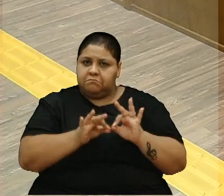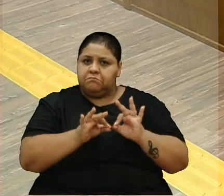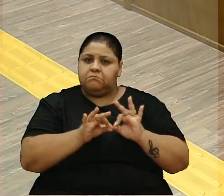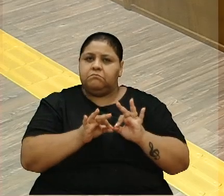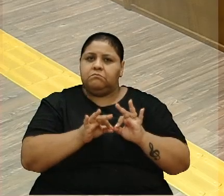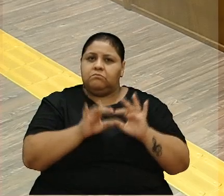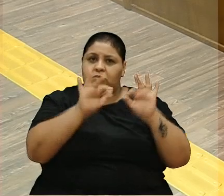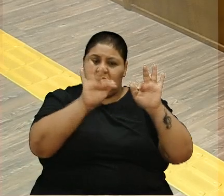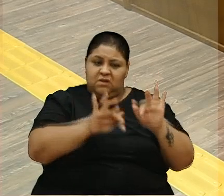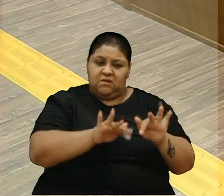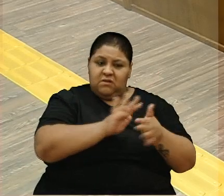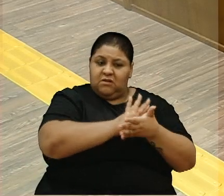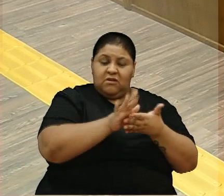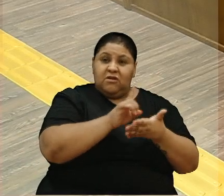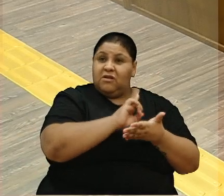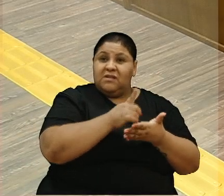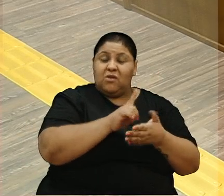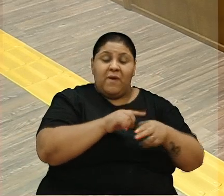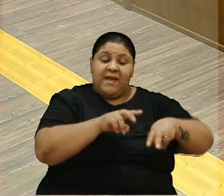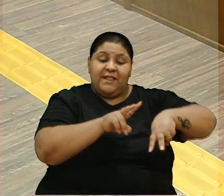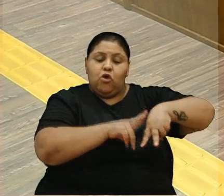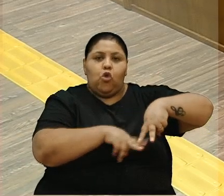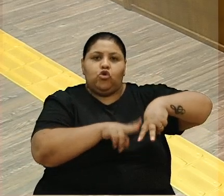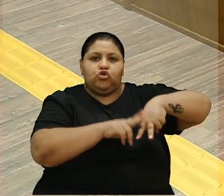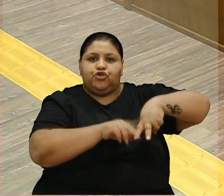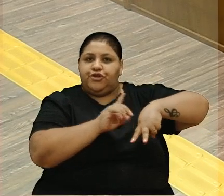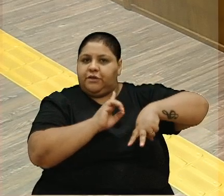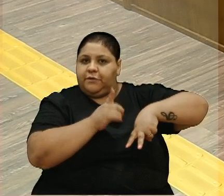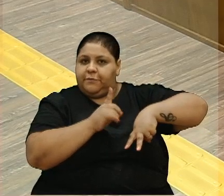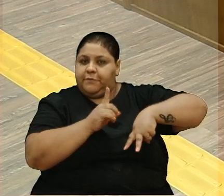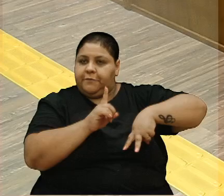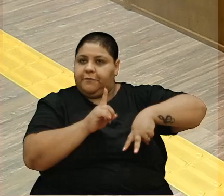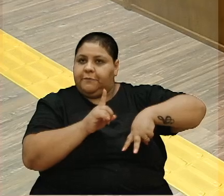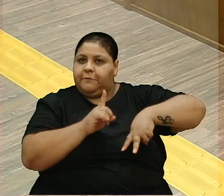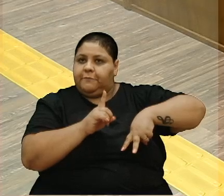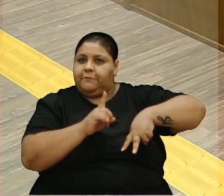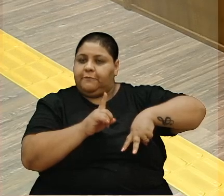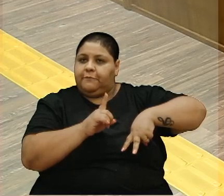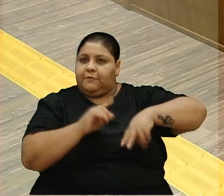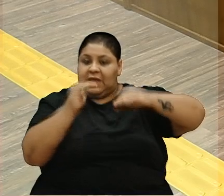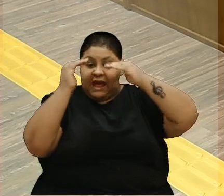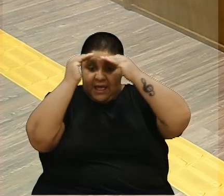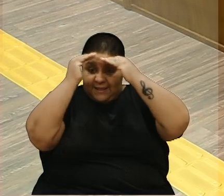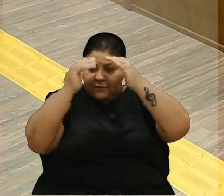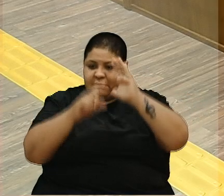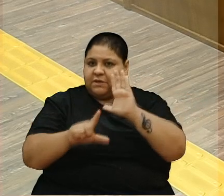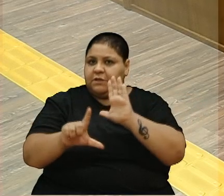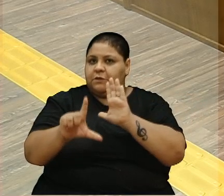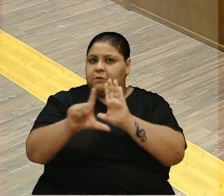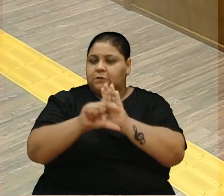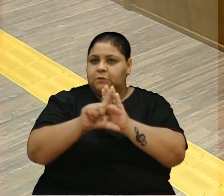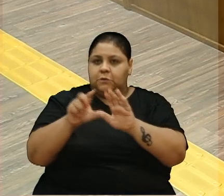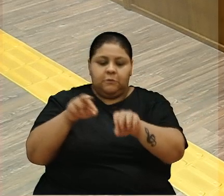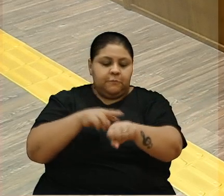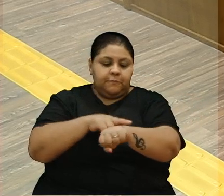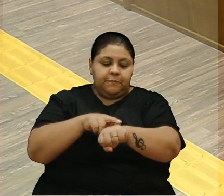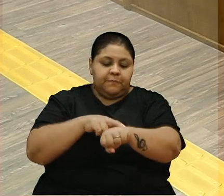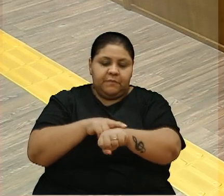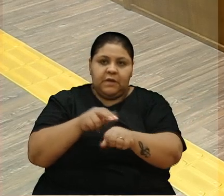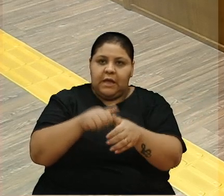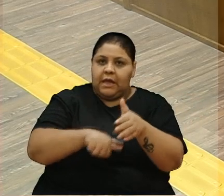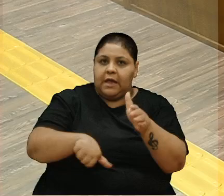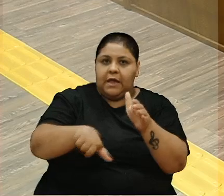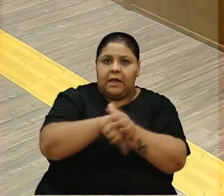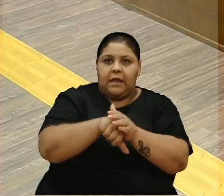Combater as discriminações não é uma pauta ideológica. É tão e simplesmente cumprir a lei. Racismo é